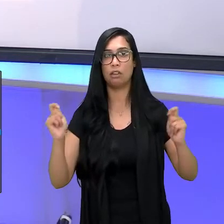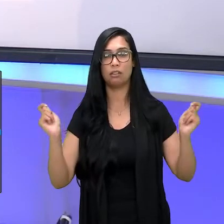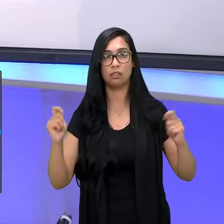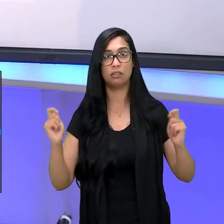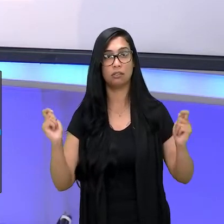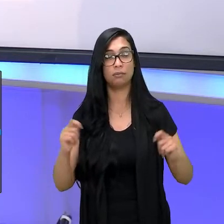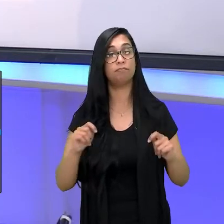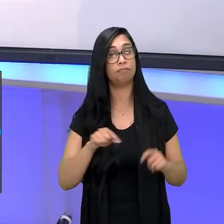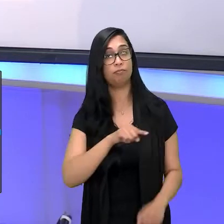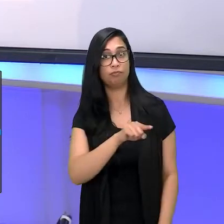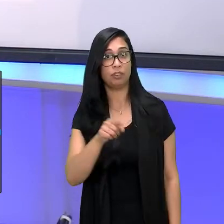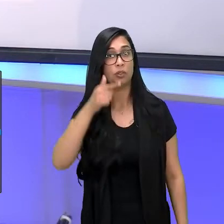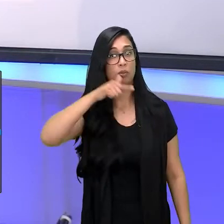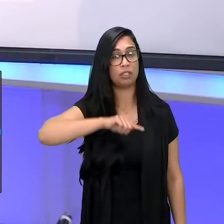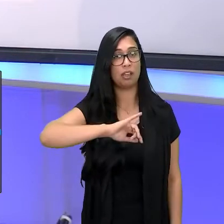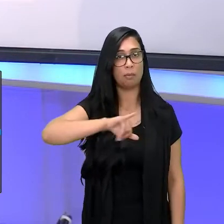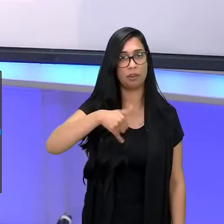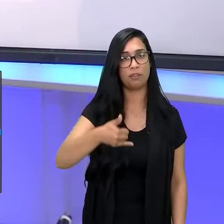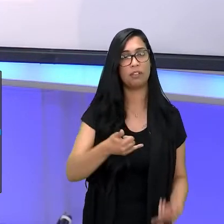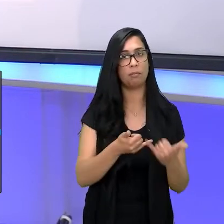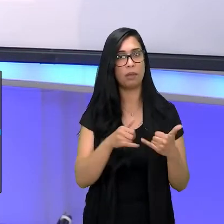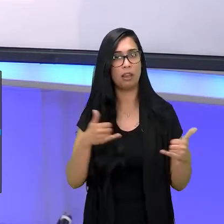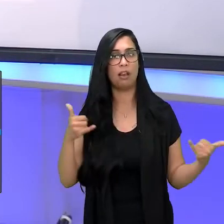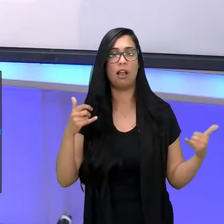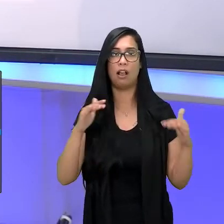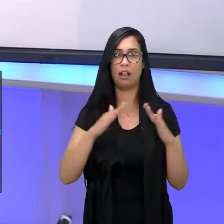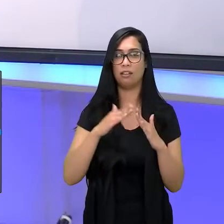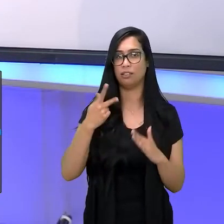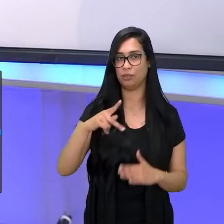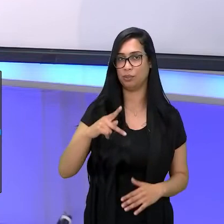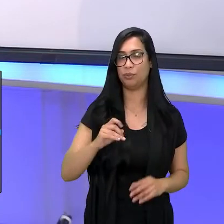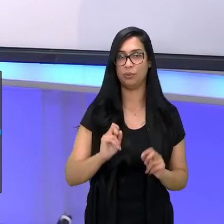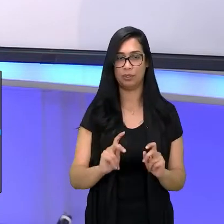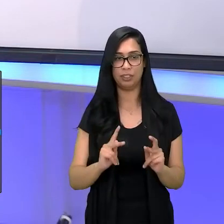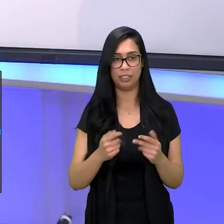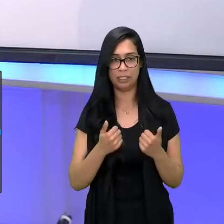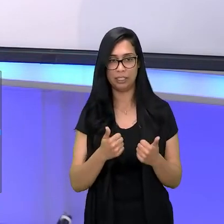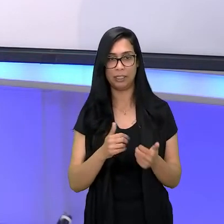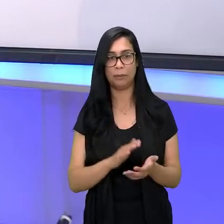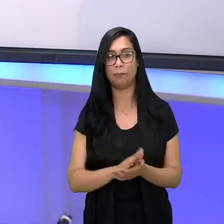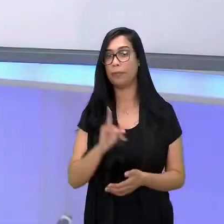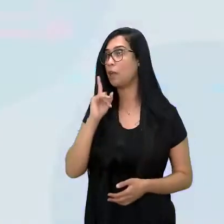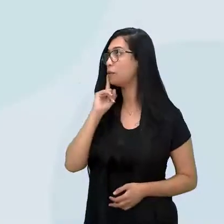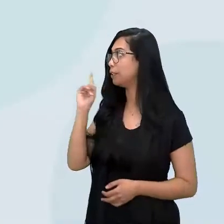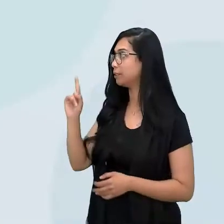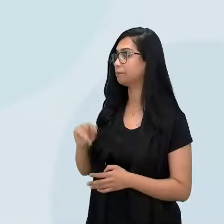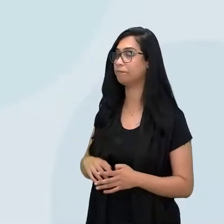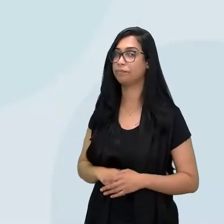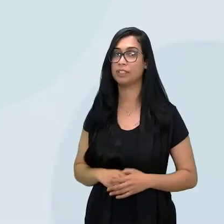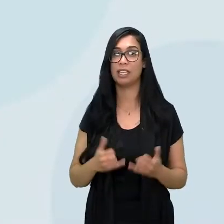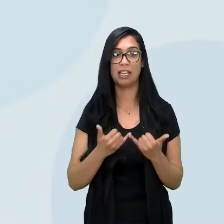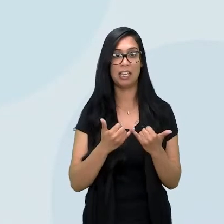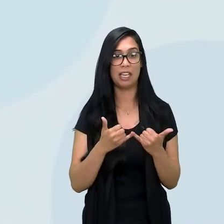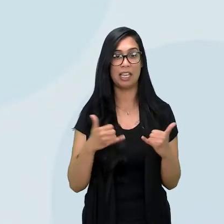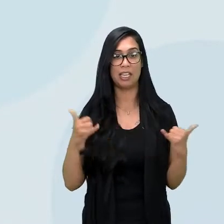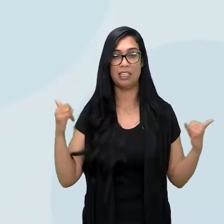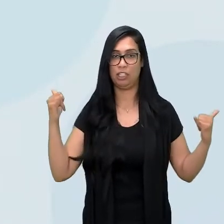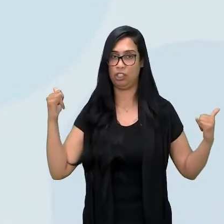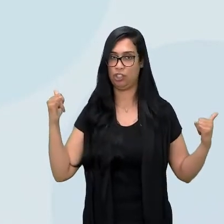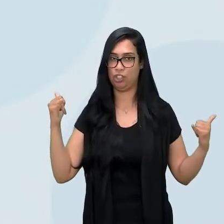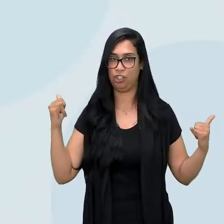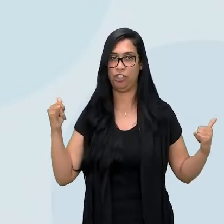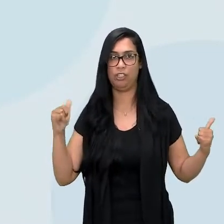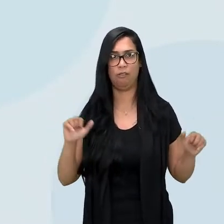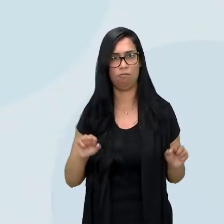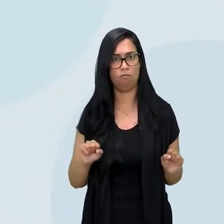melhor aproveitamento da energia elétrica da sua casa, tá bom? Olha aí, ó. Energia e potência foi o que a gente já falou